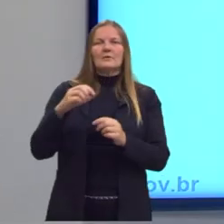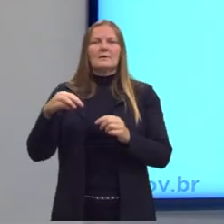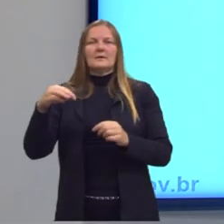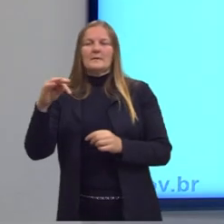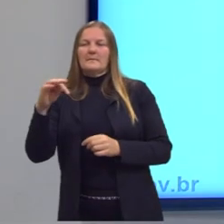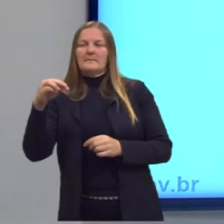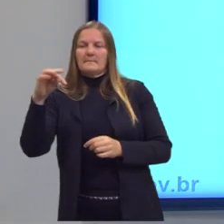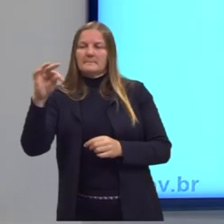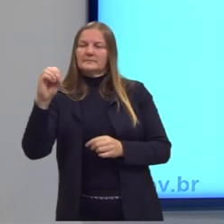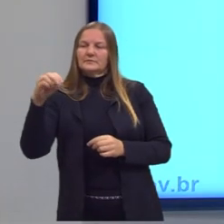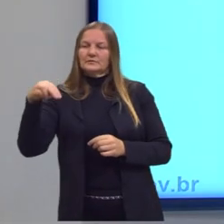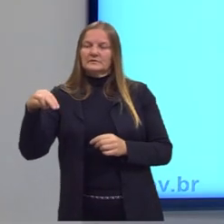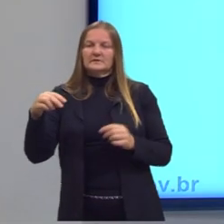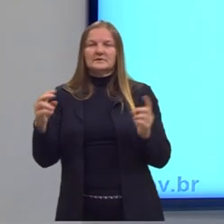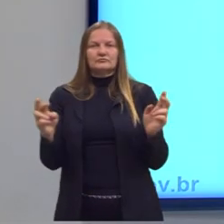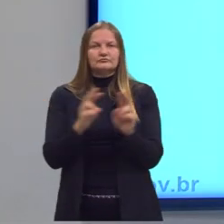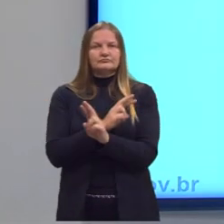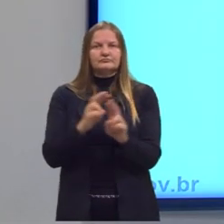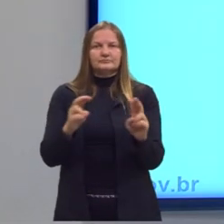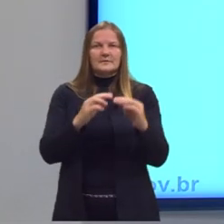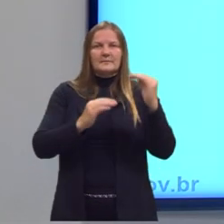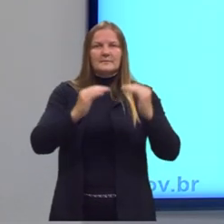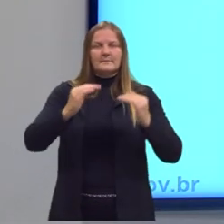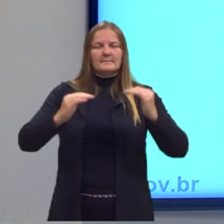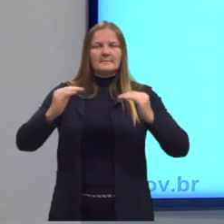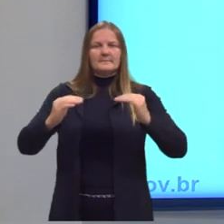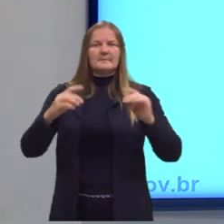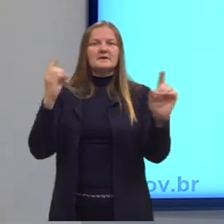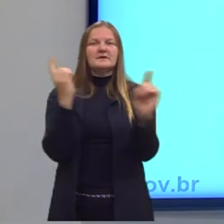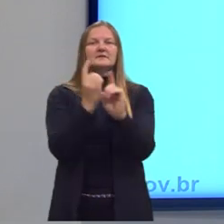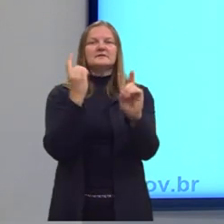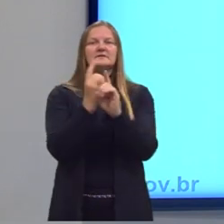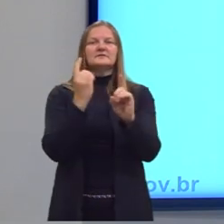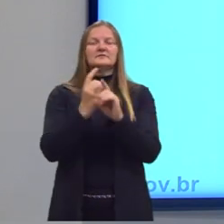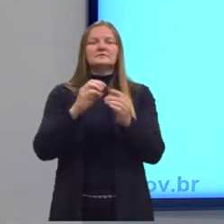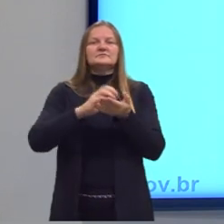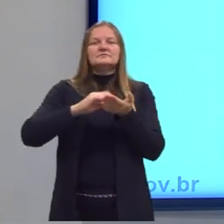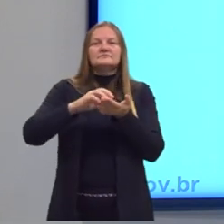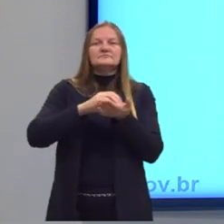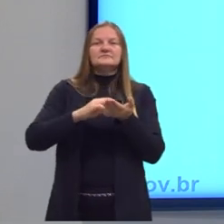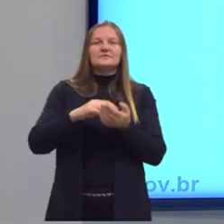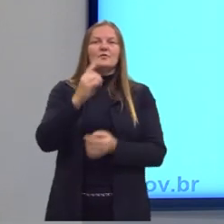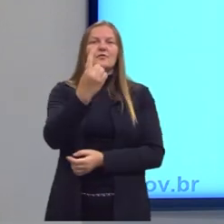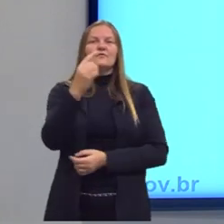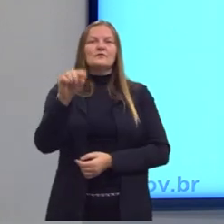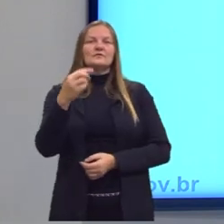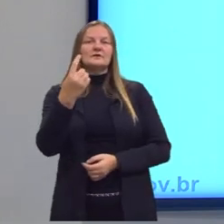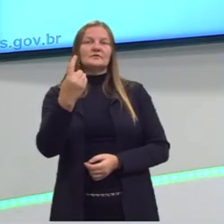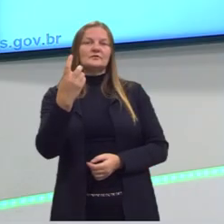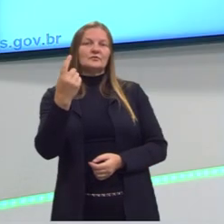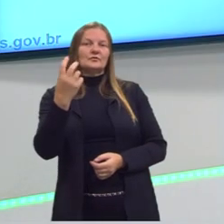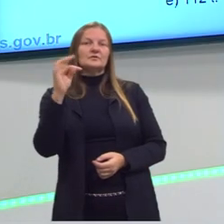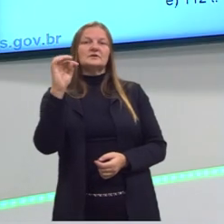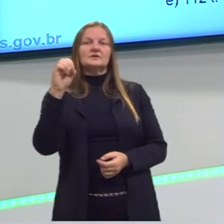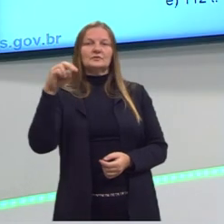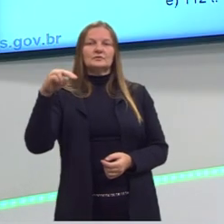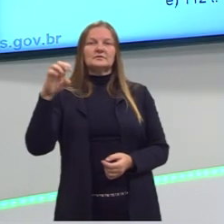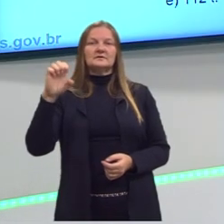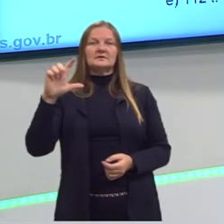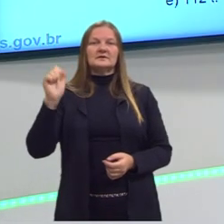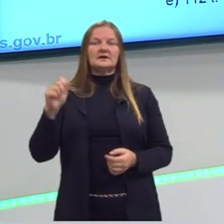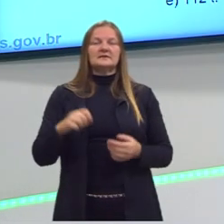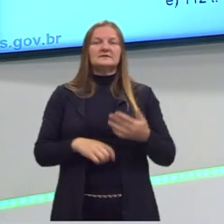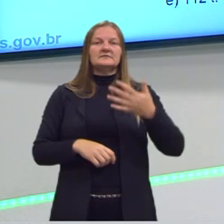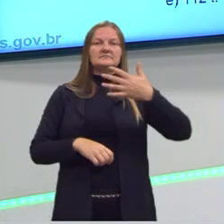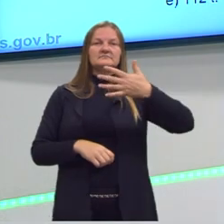Tonelada para Tonelada eu vou ter eu vou encontrar fazendo os cálculos 1,12 toneladas que é